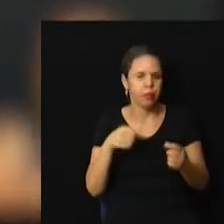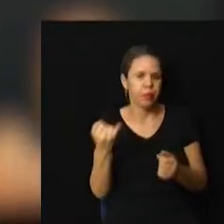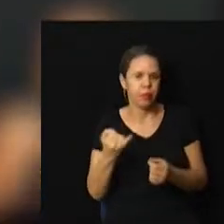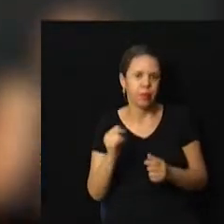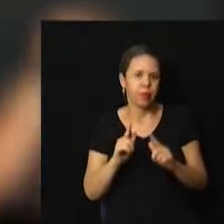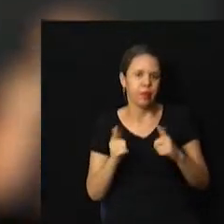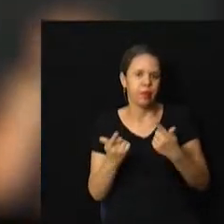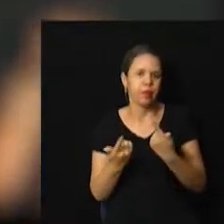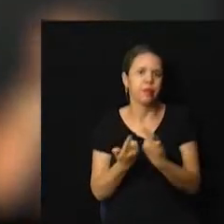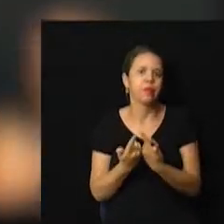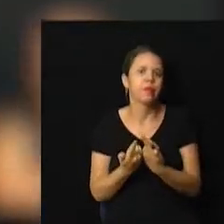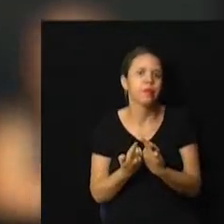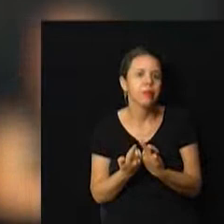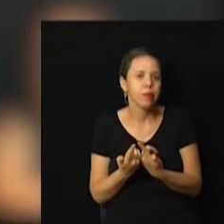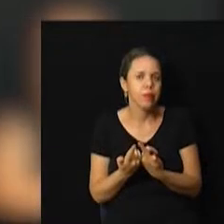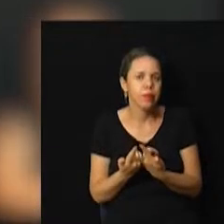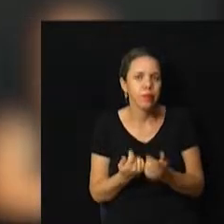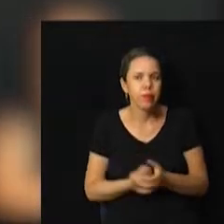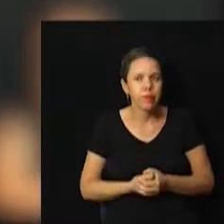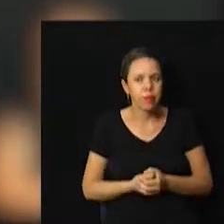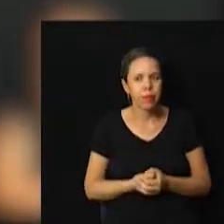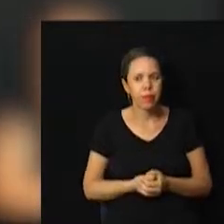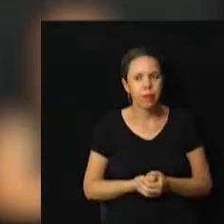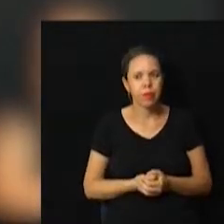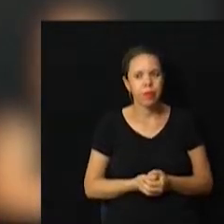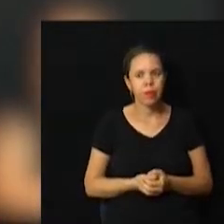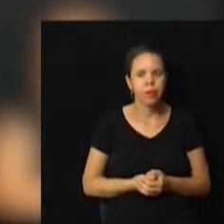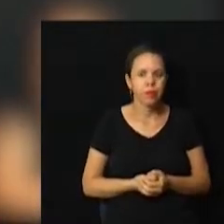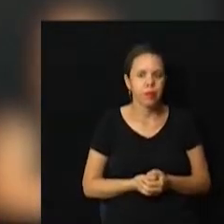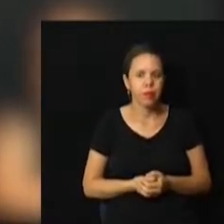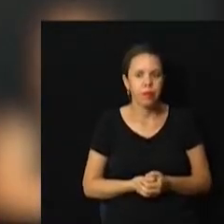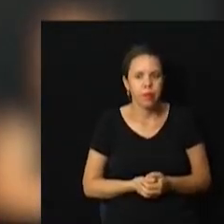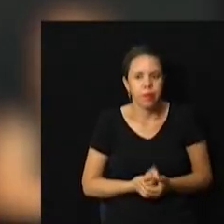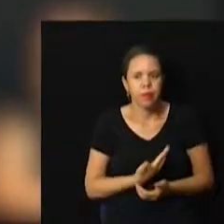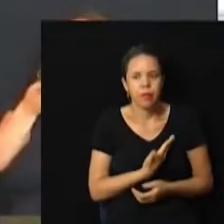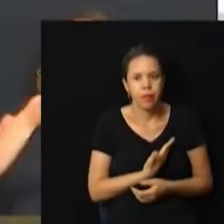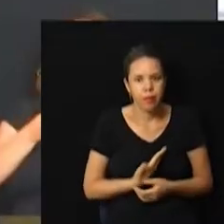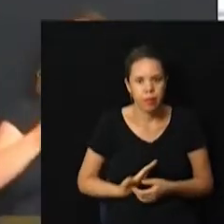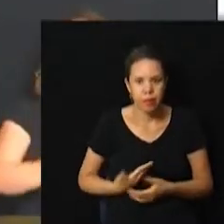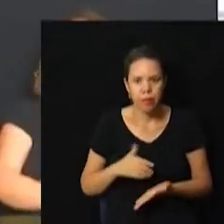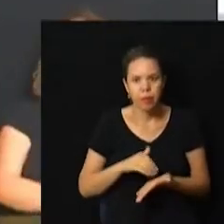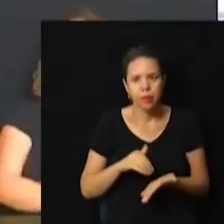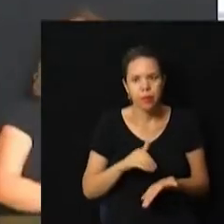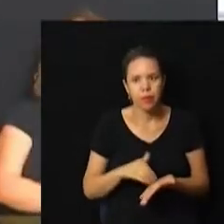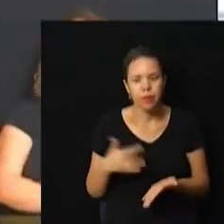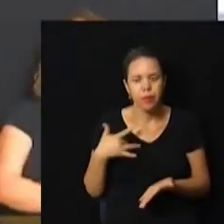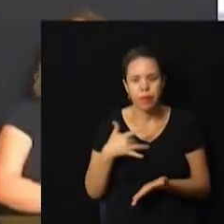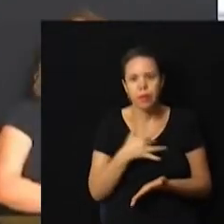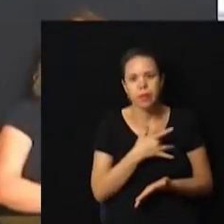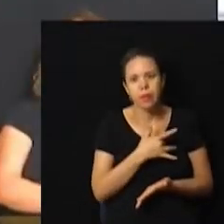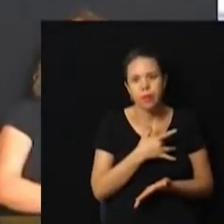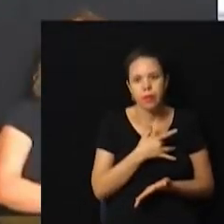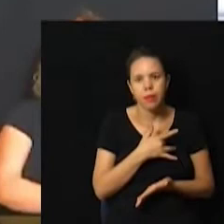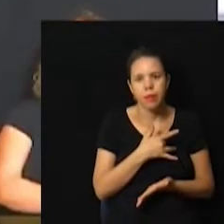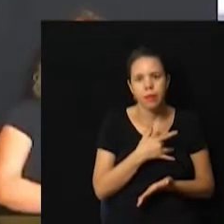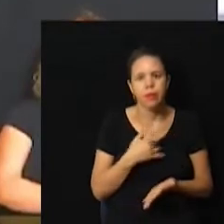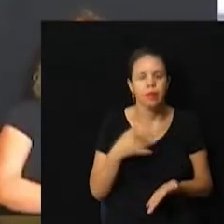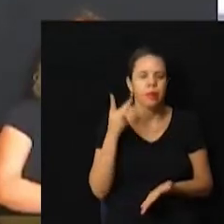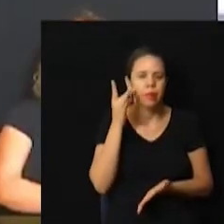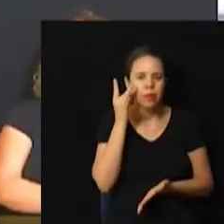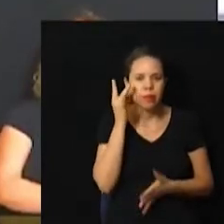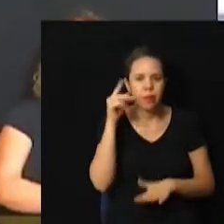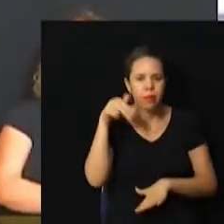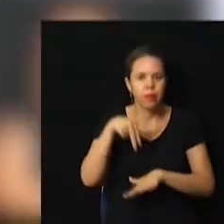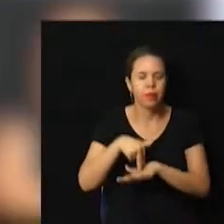que são geridos pela municipalidade. O secretário de Saúde de Campinas